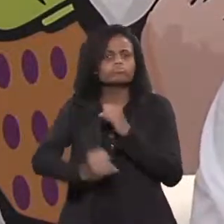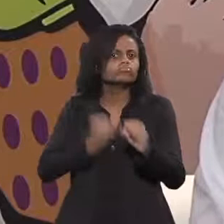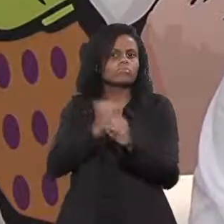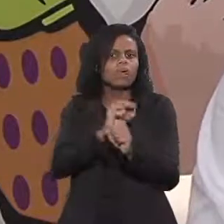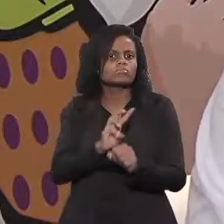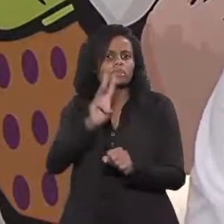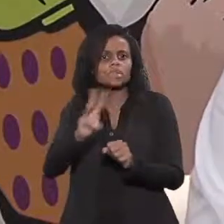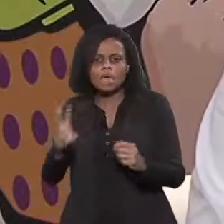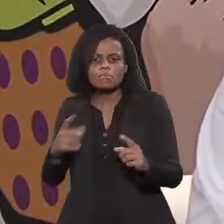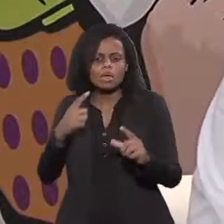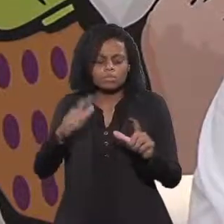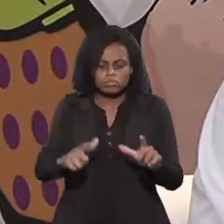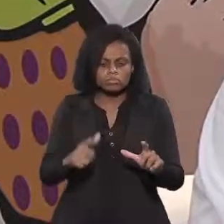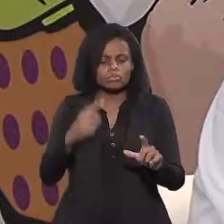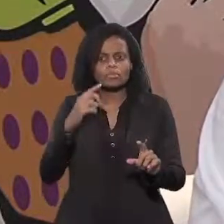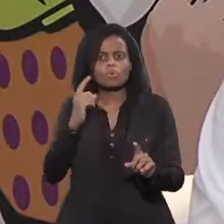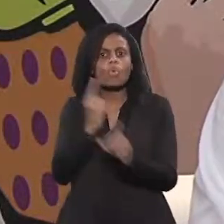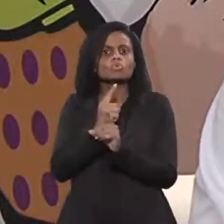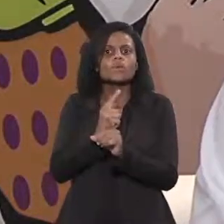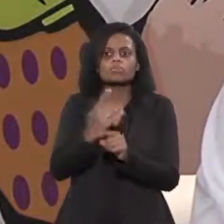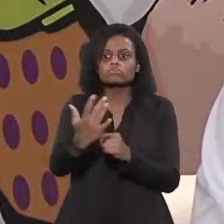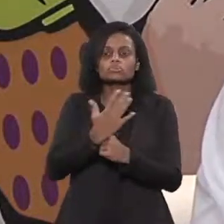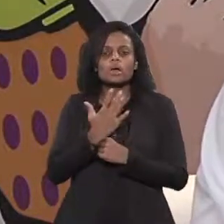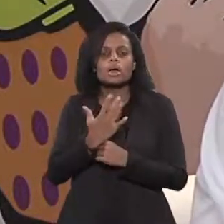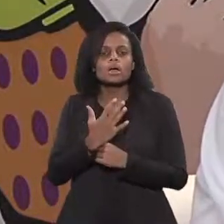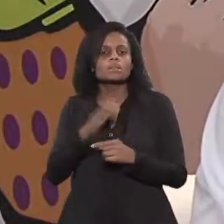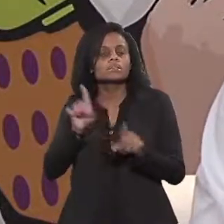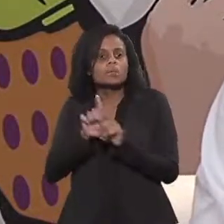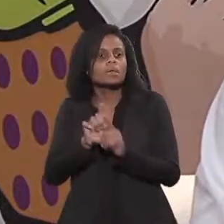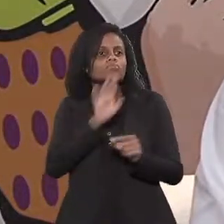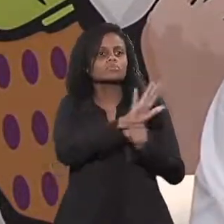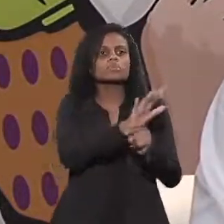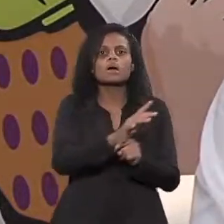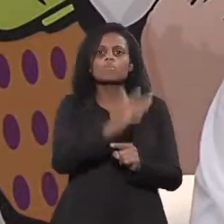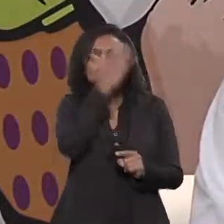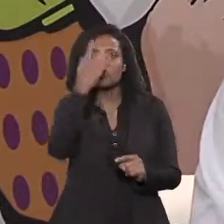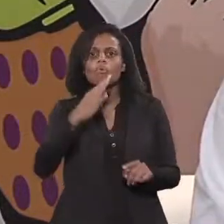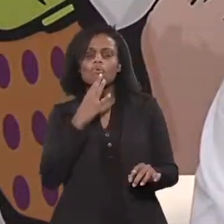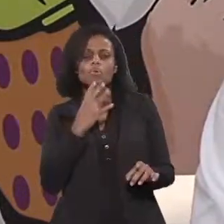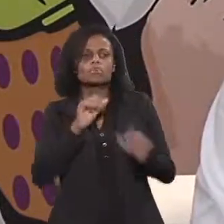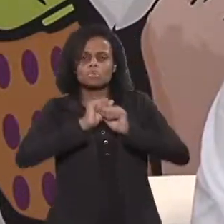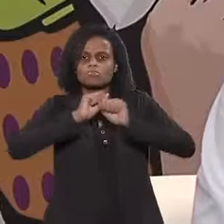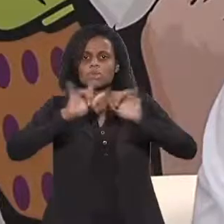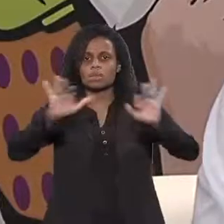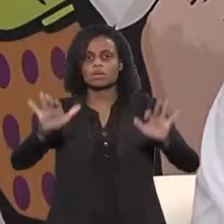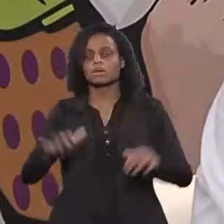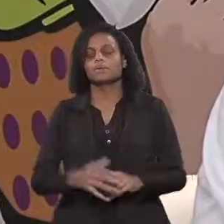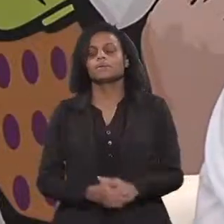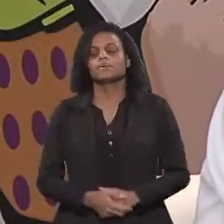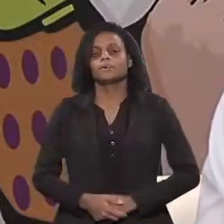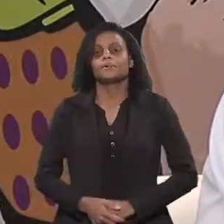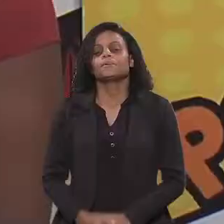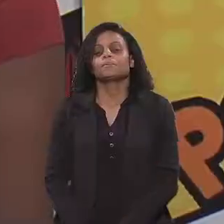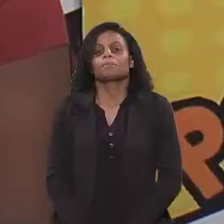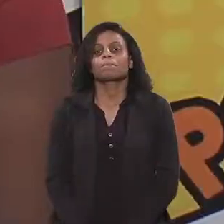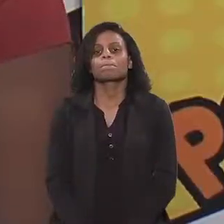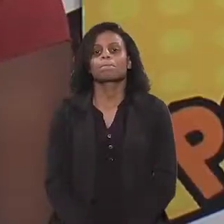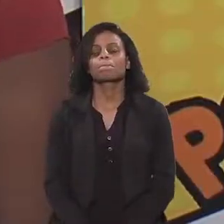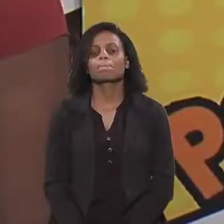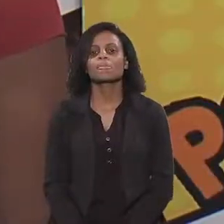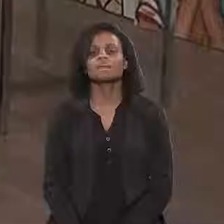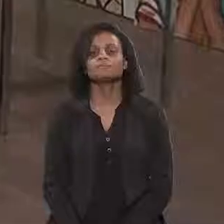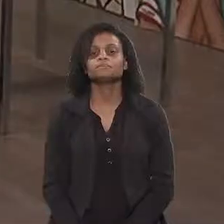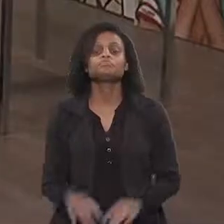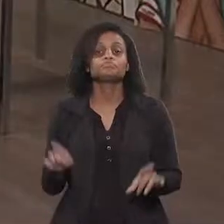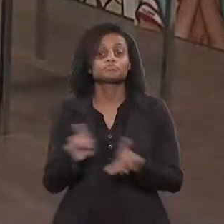alguma coisa que eu pudesse, como mulher, estar me protegendo, estar protegendo a quem eu conheço e estar divulgando isso também. É importante também